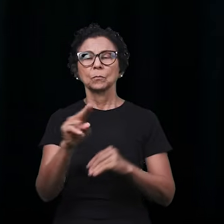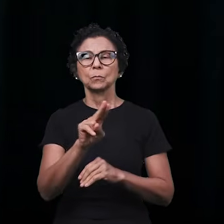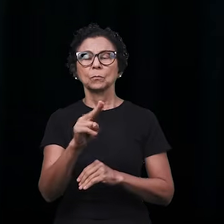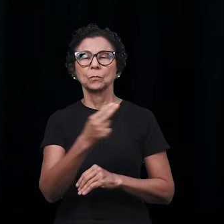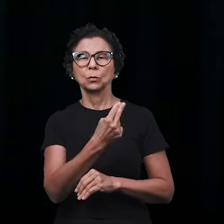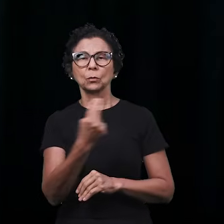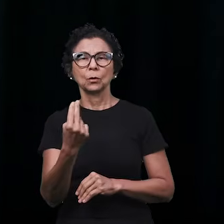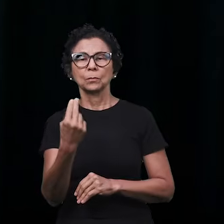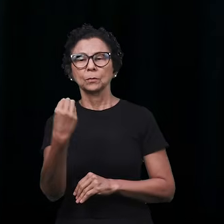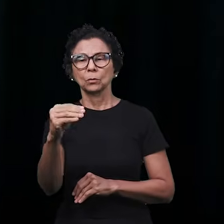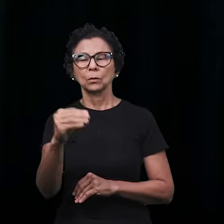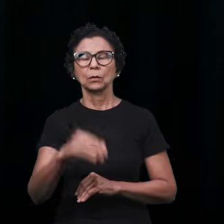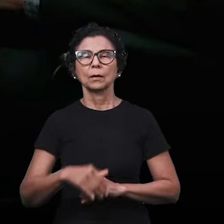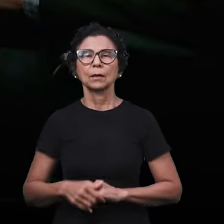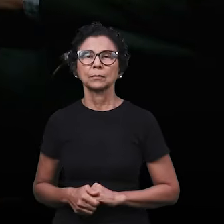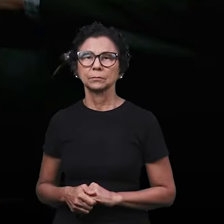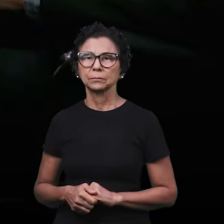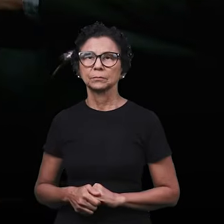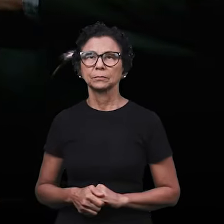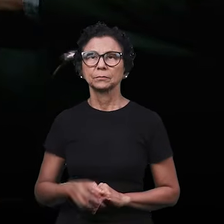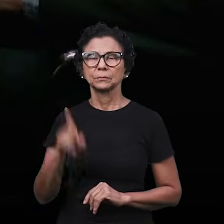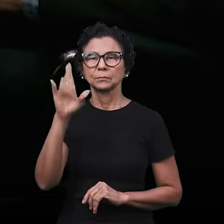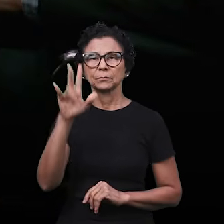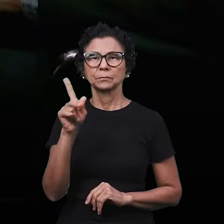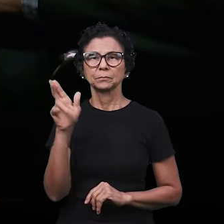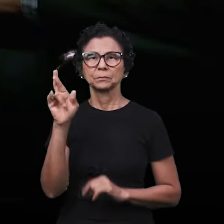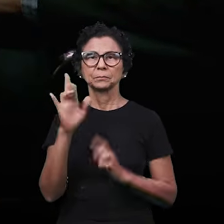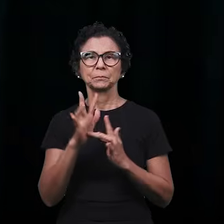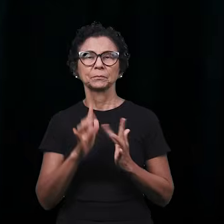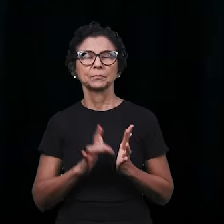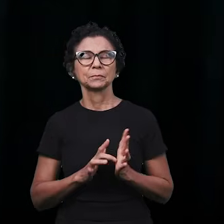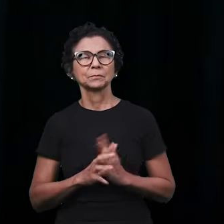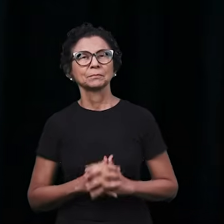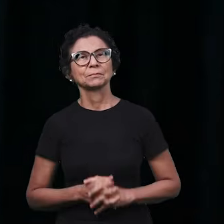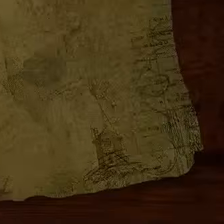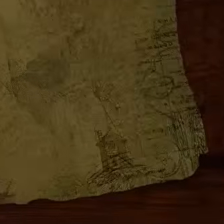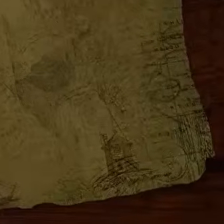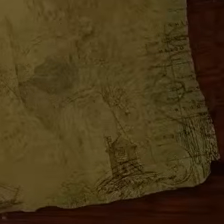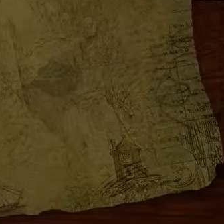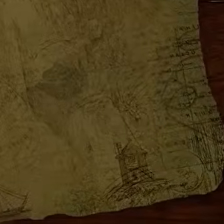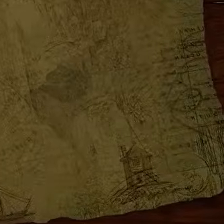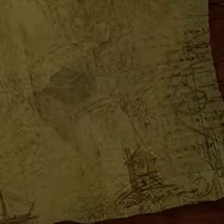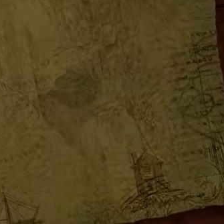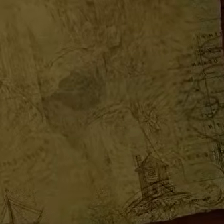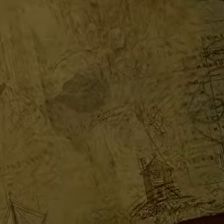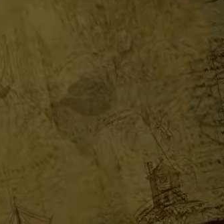abençoarei. Que Deus te abençoe, que Deus abençoe os pastores. Amém. A todos a paz do Amém. Senhor.